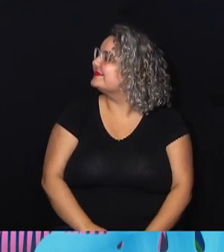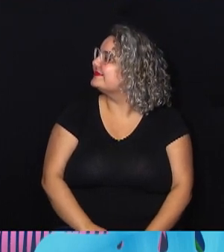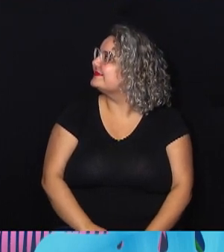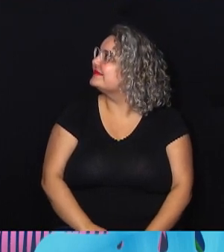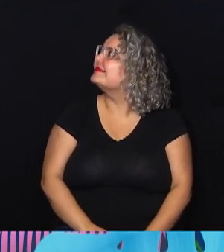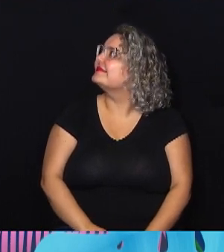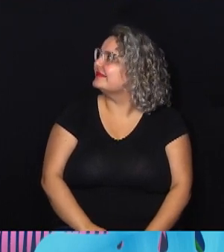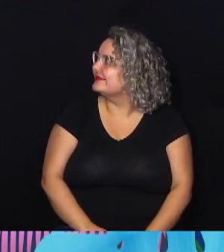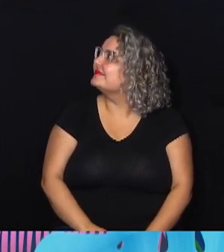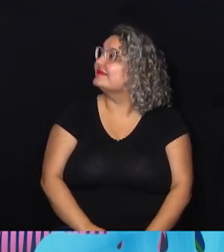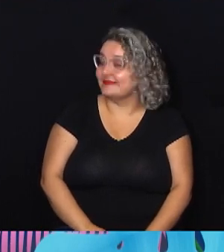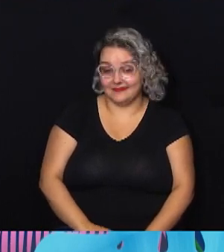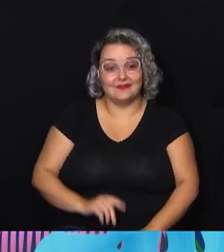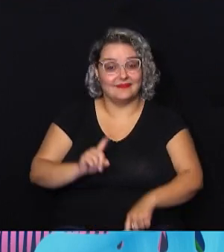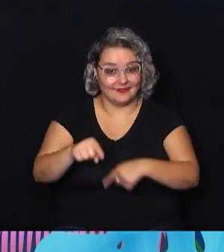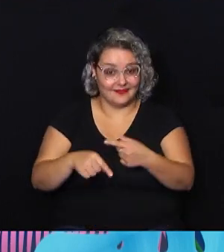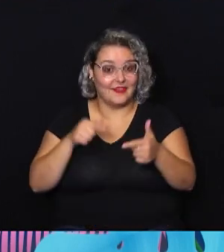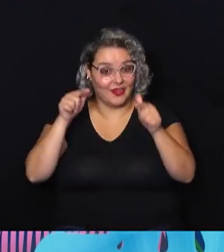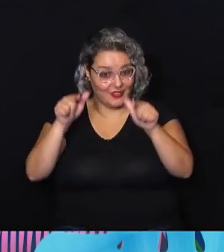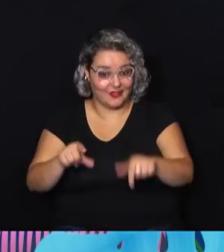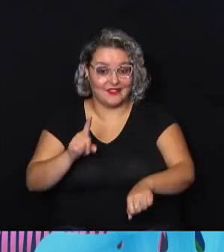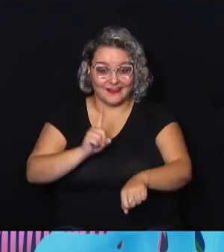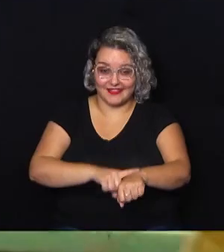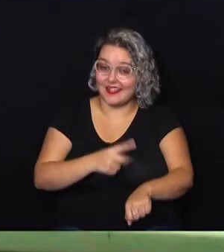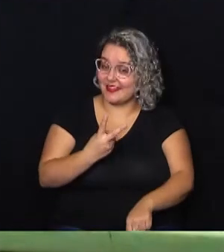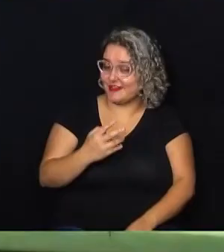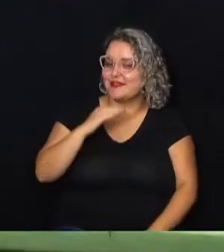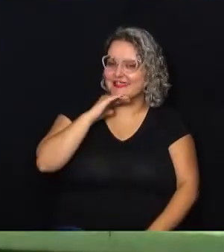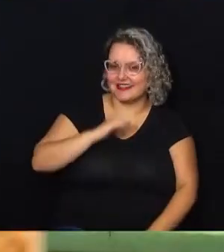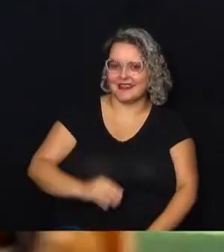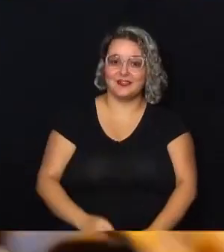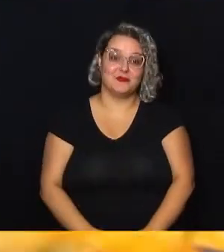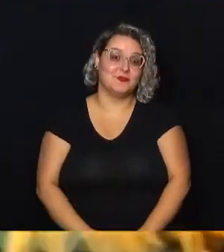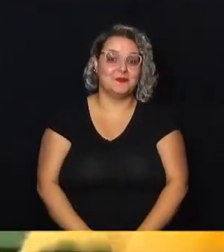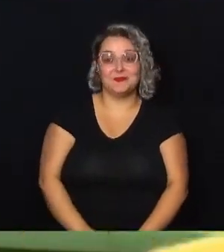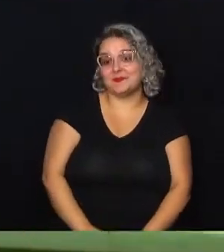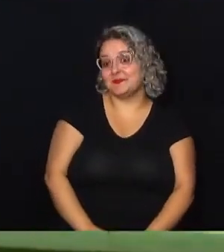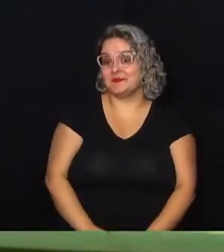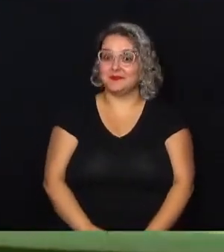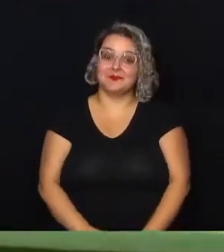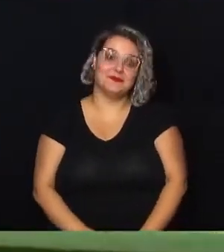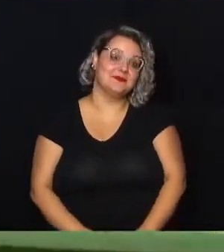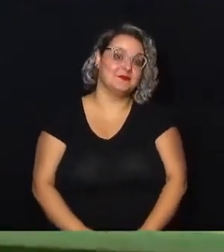vai ser na Vila Nova Teixeira, a partir das 2 da tarde.